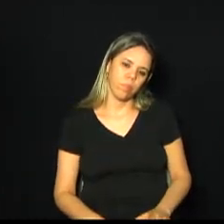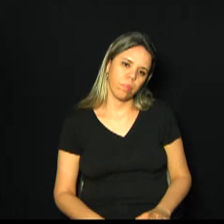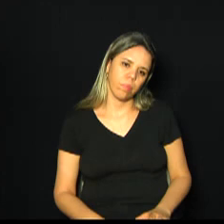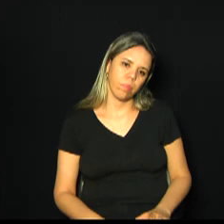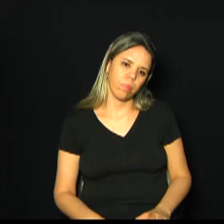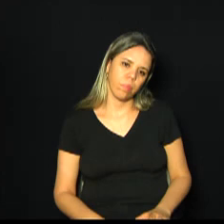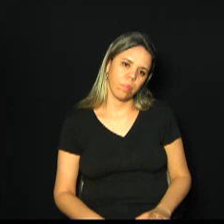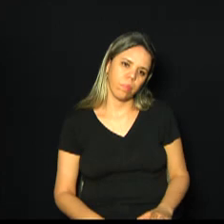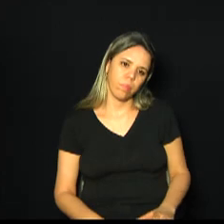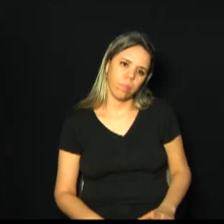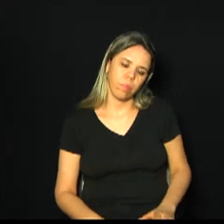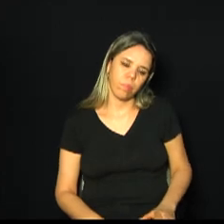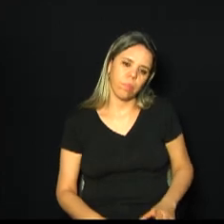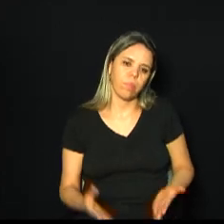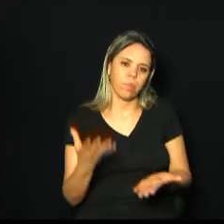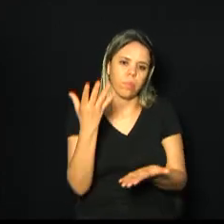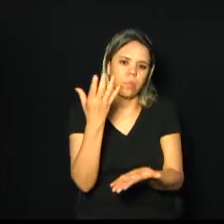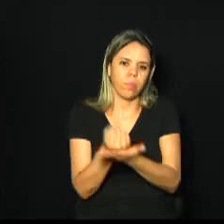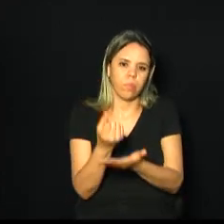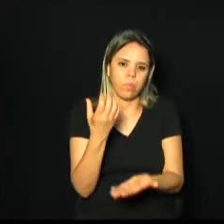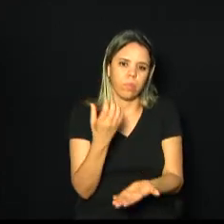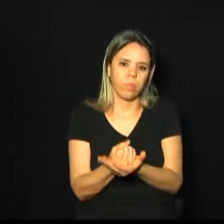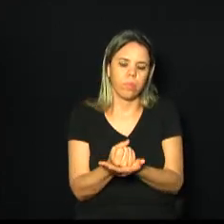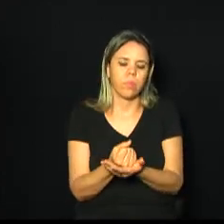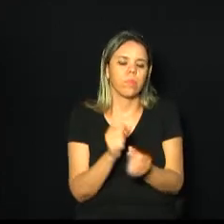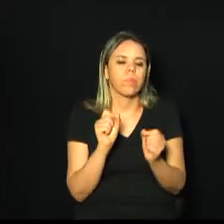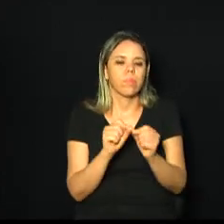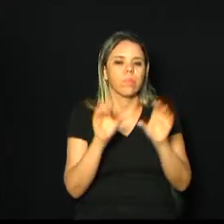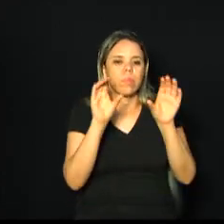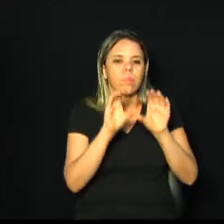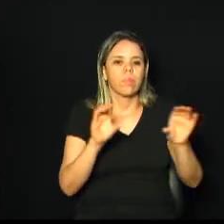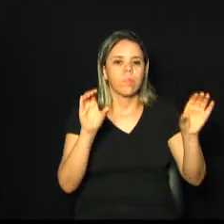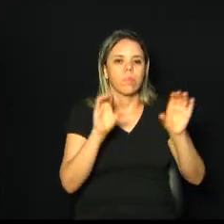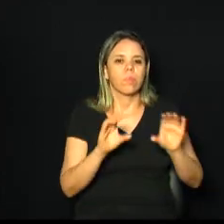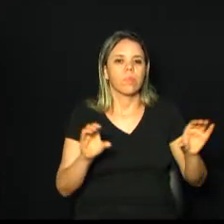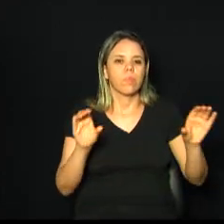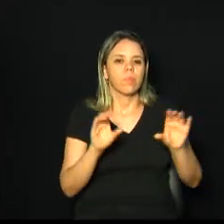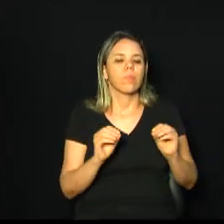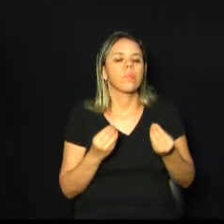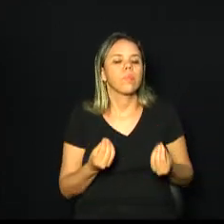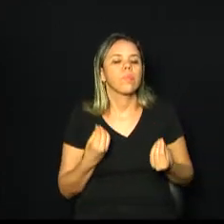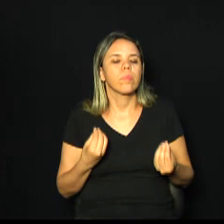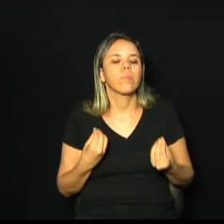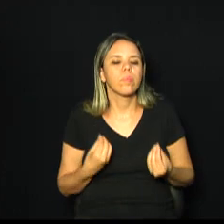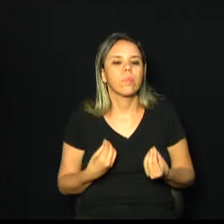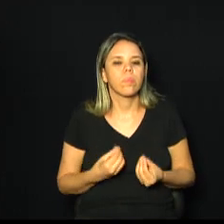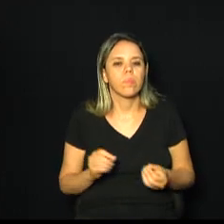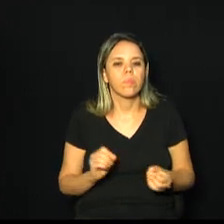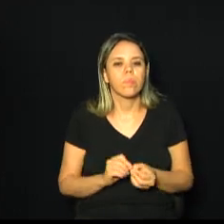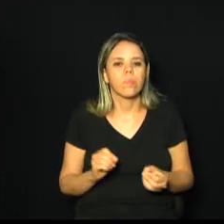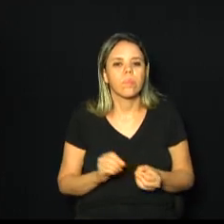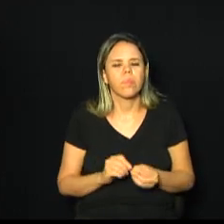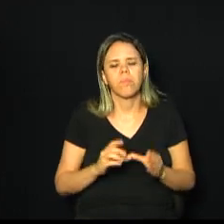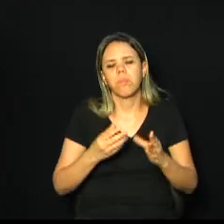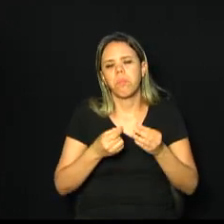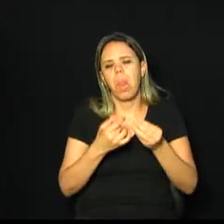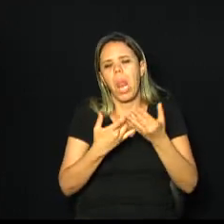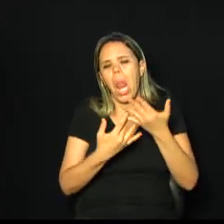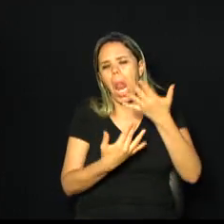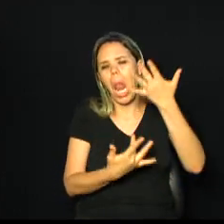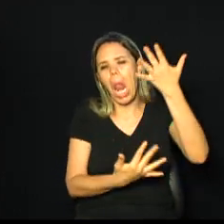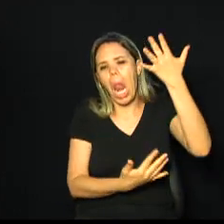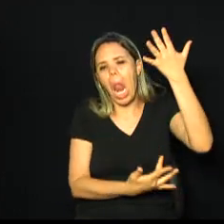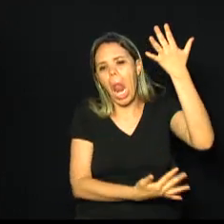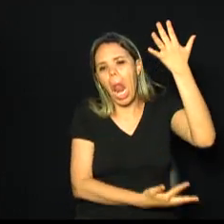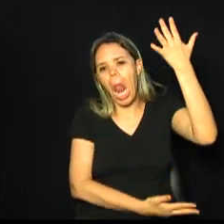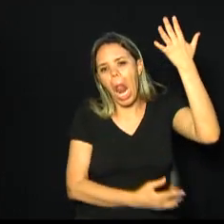Serviços em nuvem. O que a gente tem de serviço em nuvem hoje? Uma infinidade de coisas.